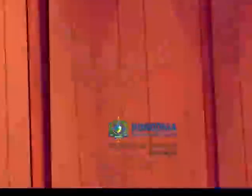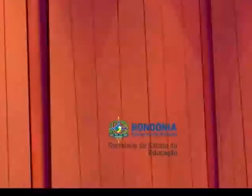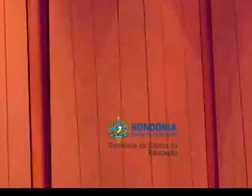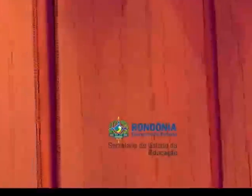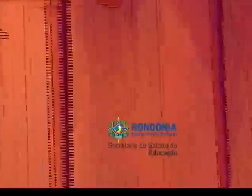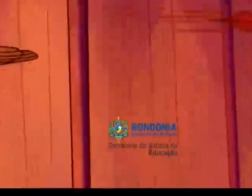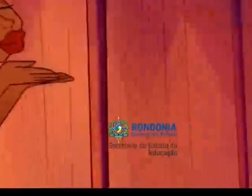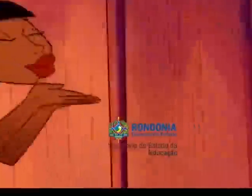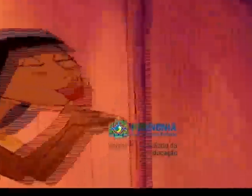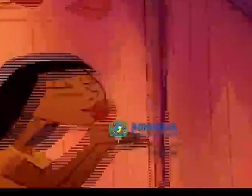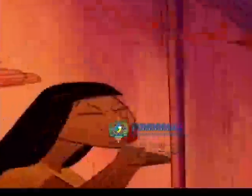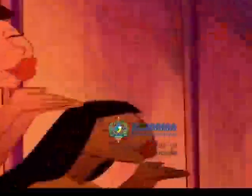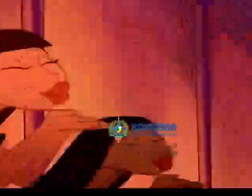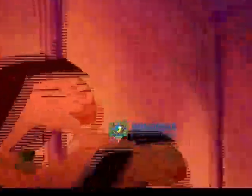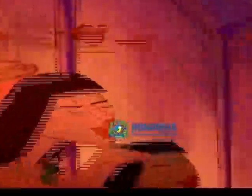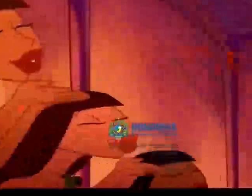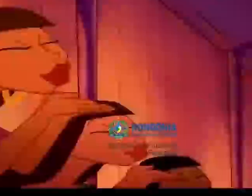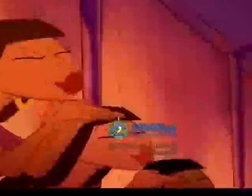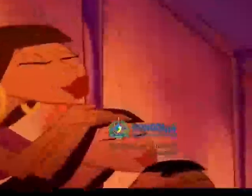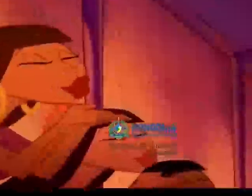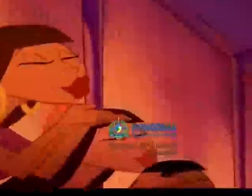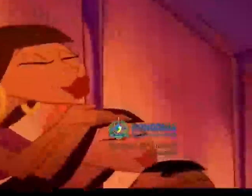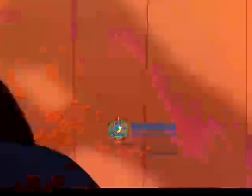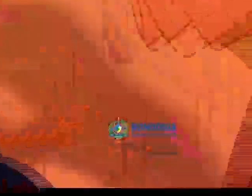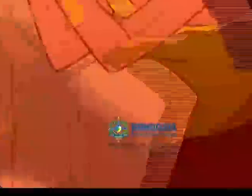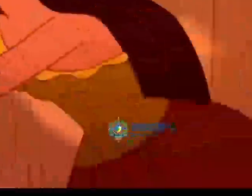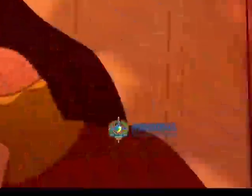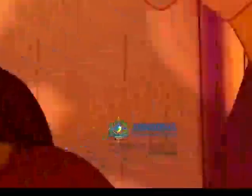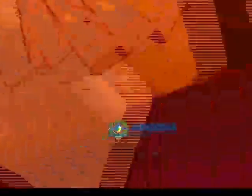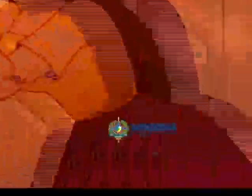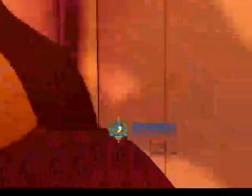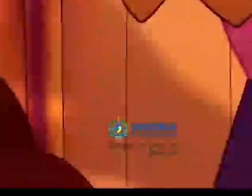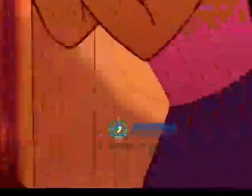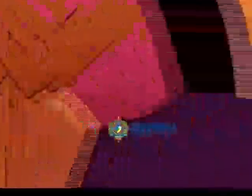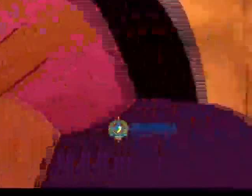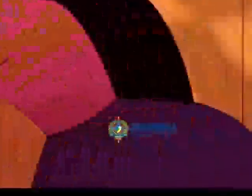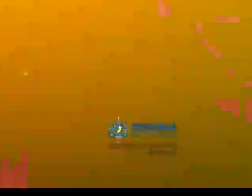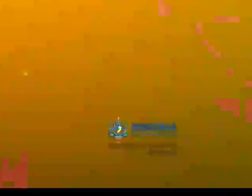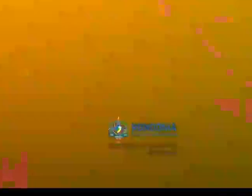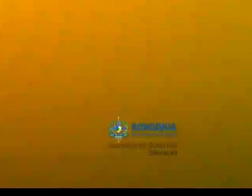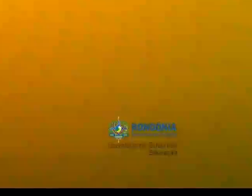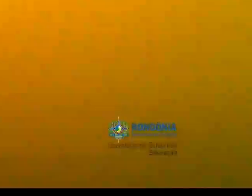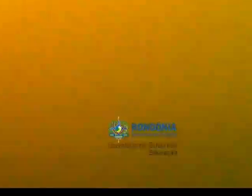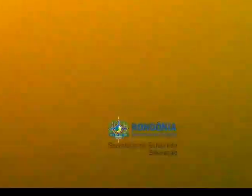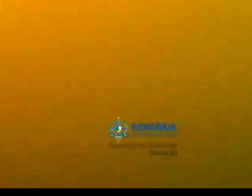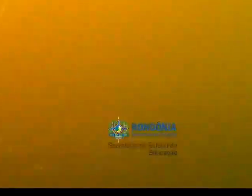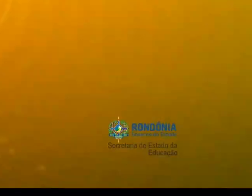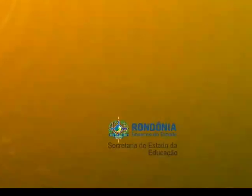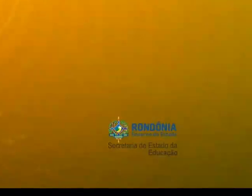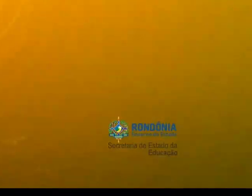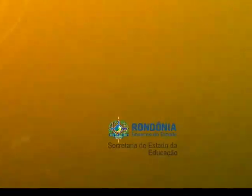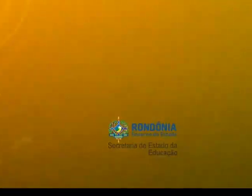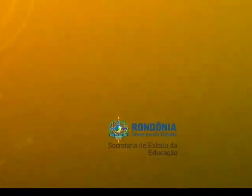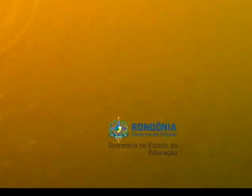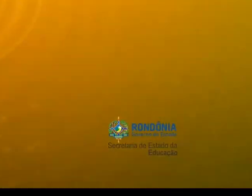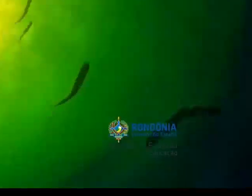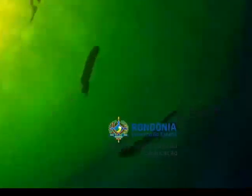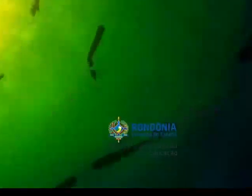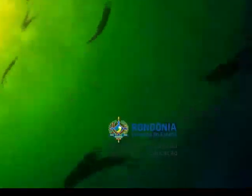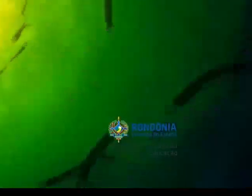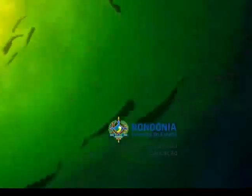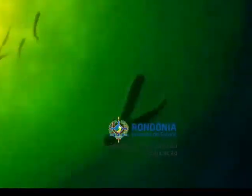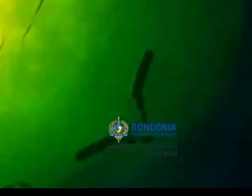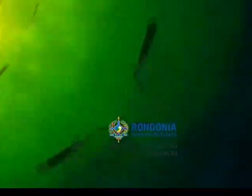sapatos brancos, o Boto. A lenda conta que ele costumava perseguir as mulheres que viajavam pelos rios e igarapés.